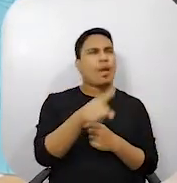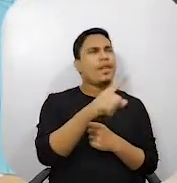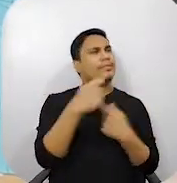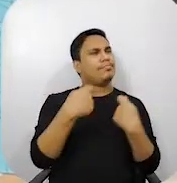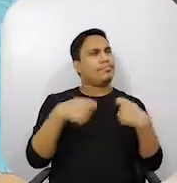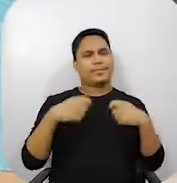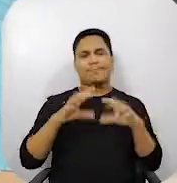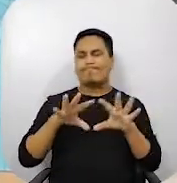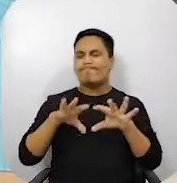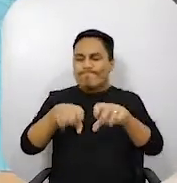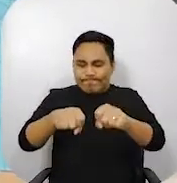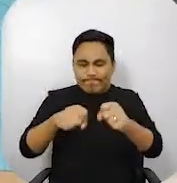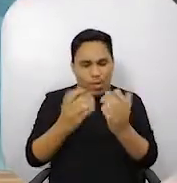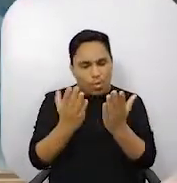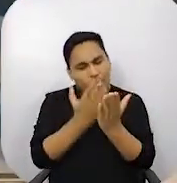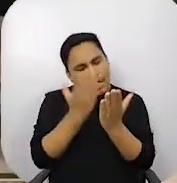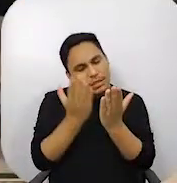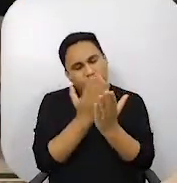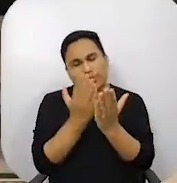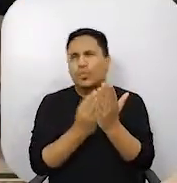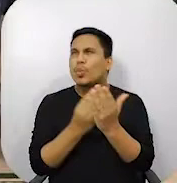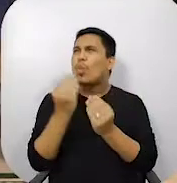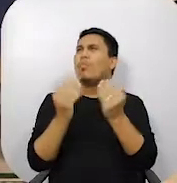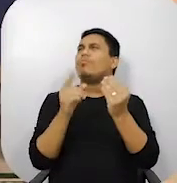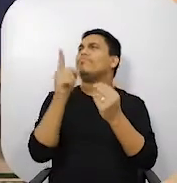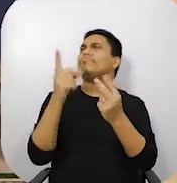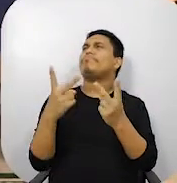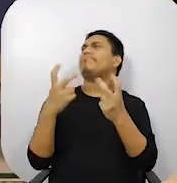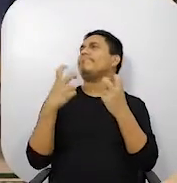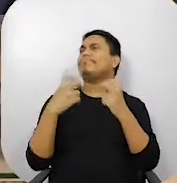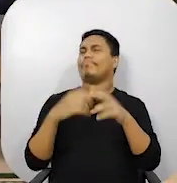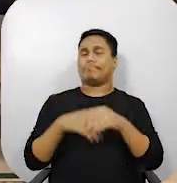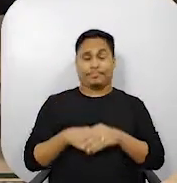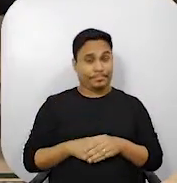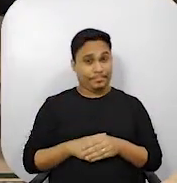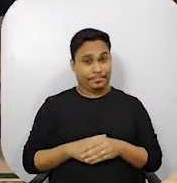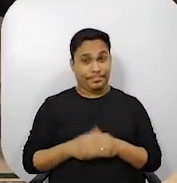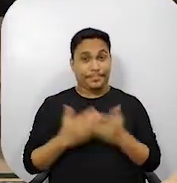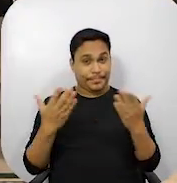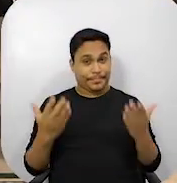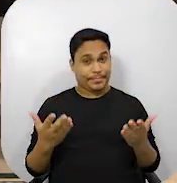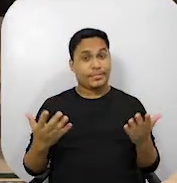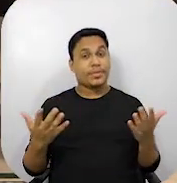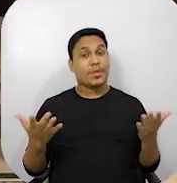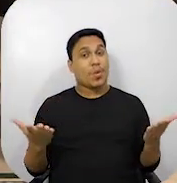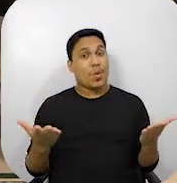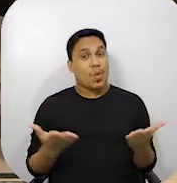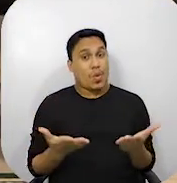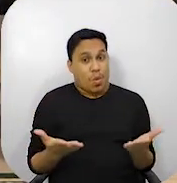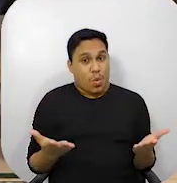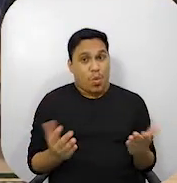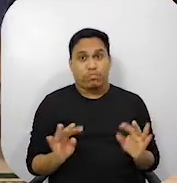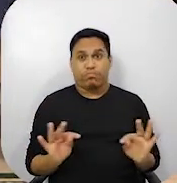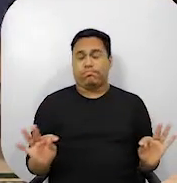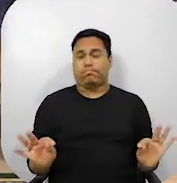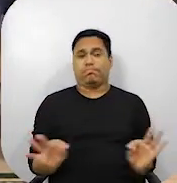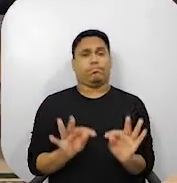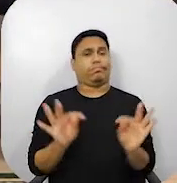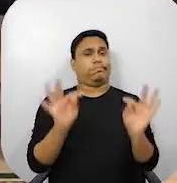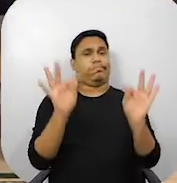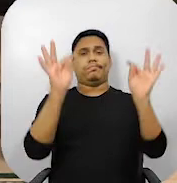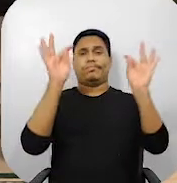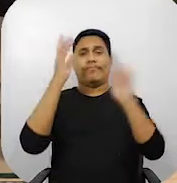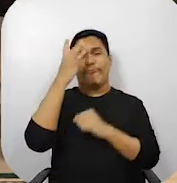realmente no livro no papel e foliar ele é hoje hoje em dia é com essa evolução da tecnologia o